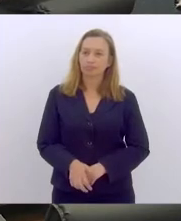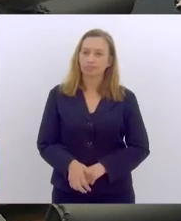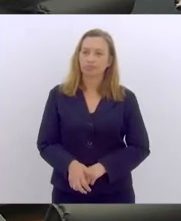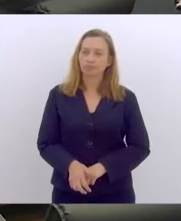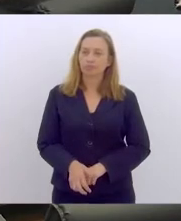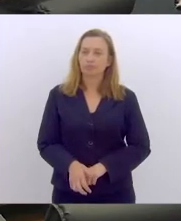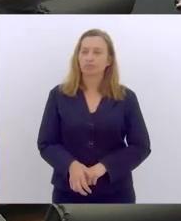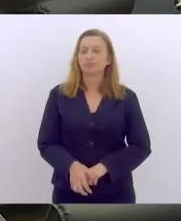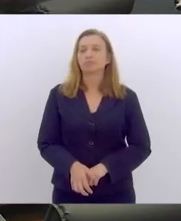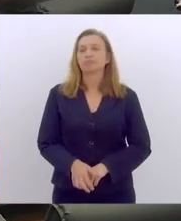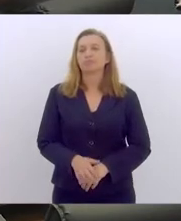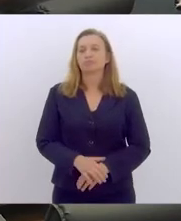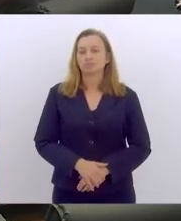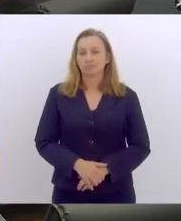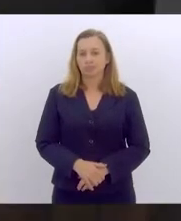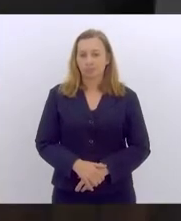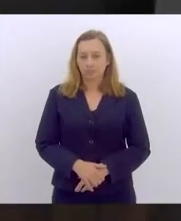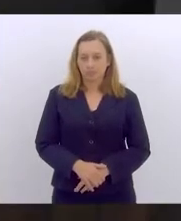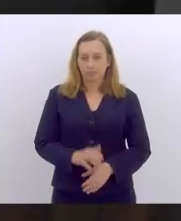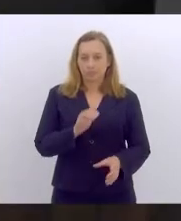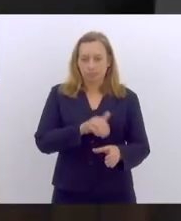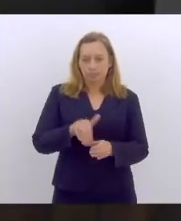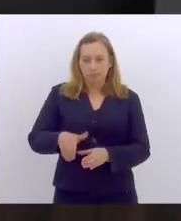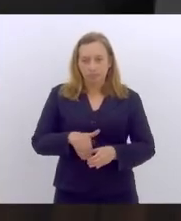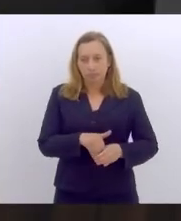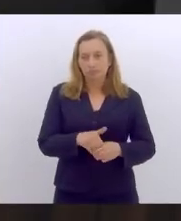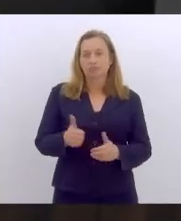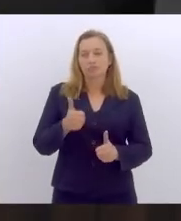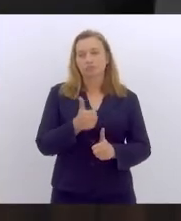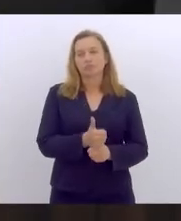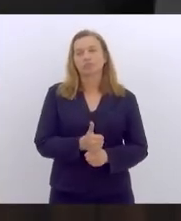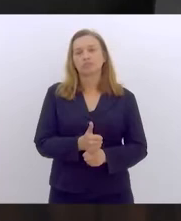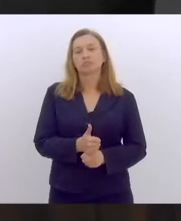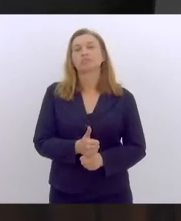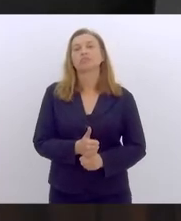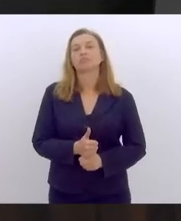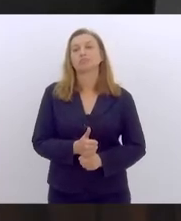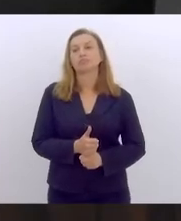Com os pareceres emitidos em votação, o substitutivo